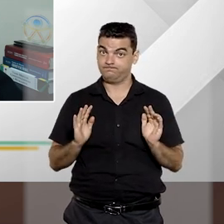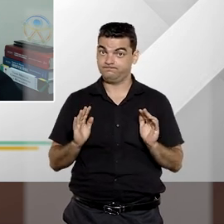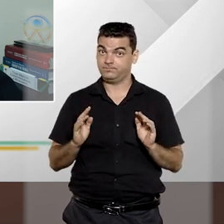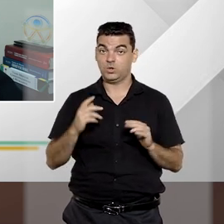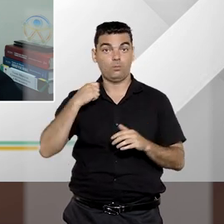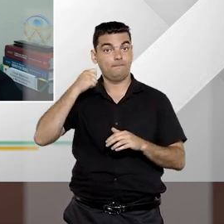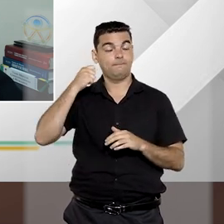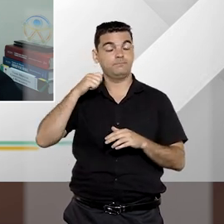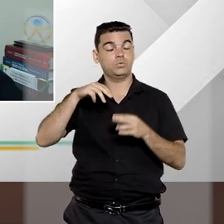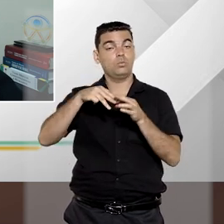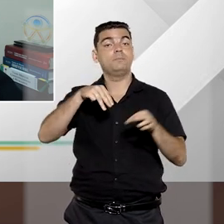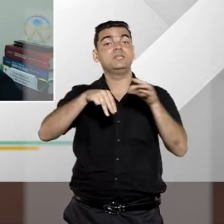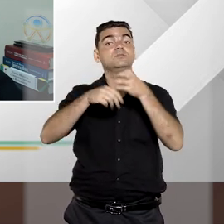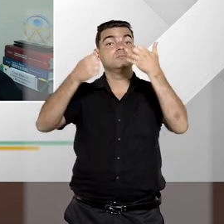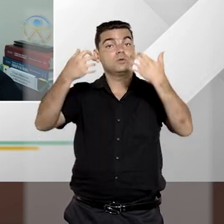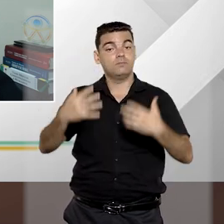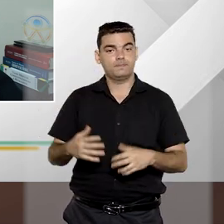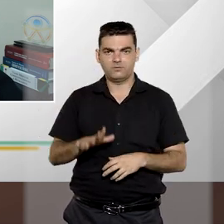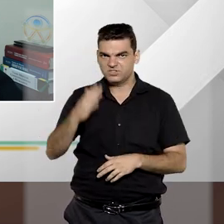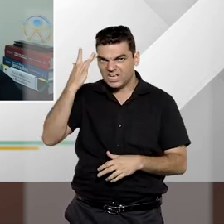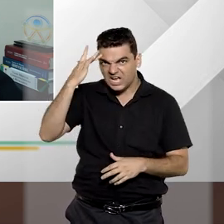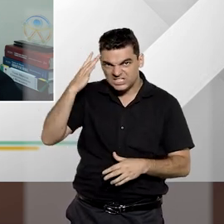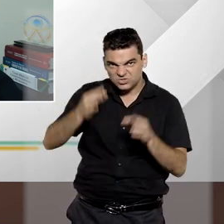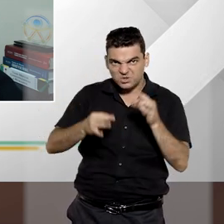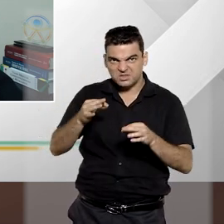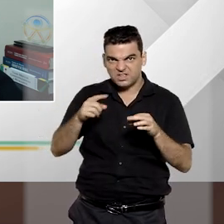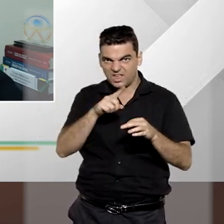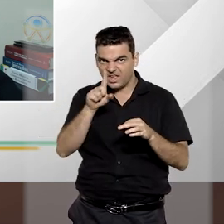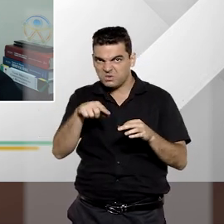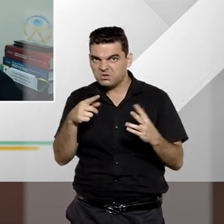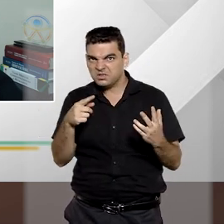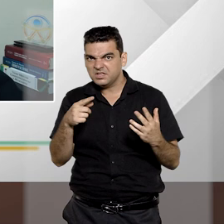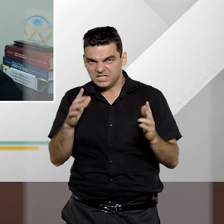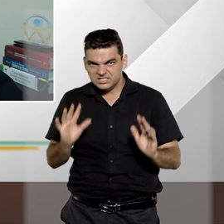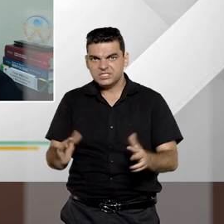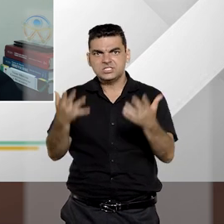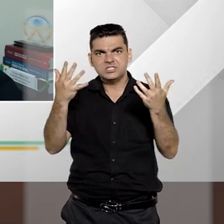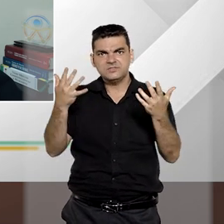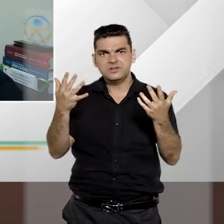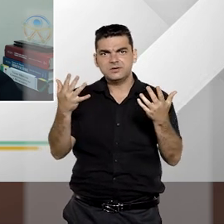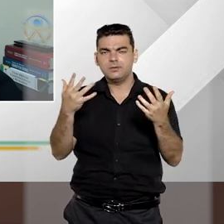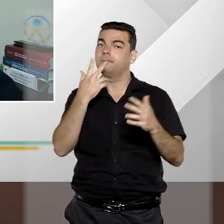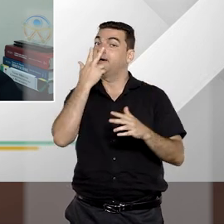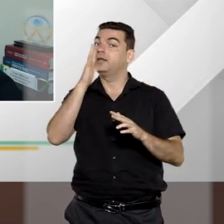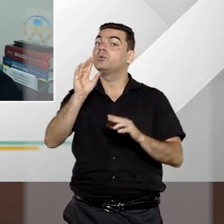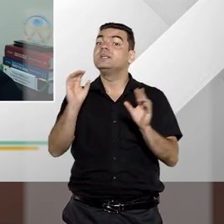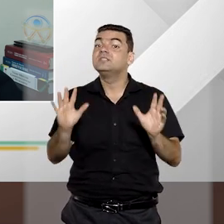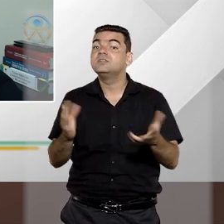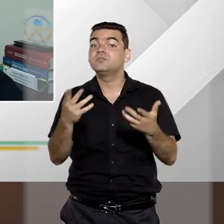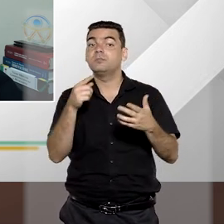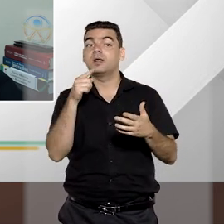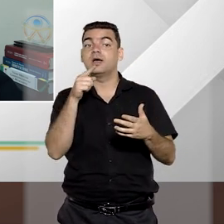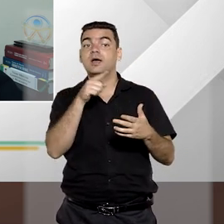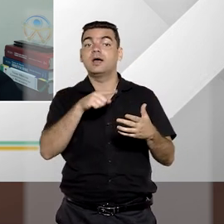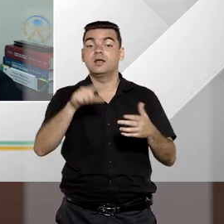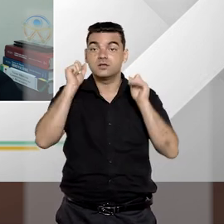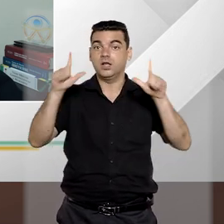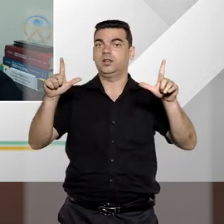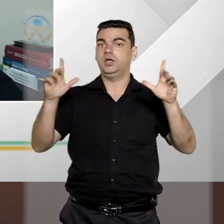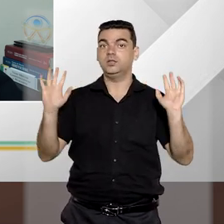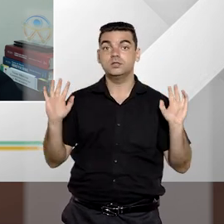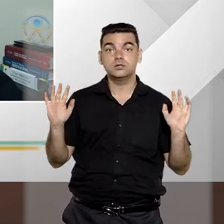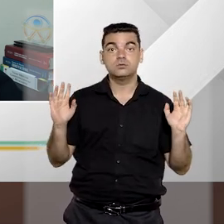coletivo urbano. Então, Tiago, você acredita que julgados assim, eles incentivam, de certa forma, os setores